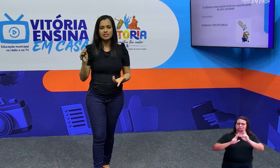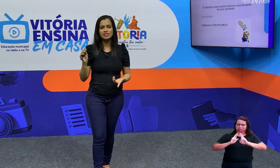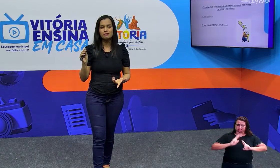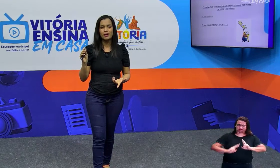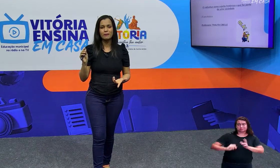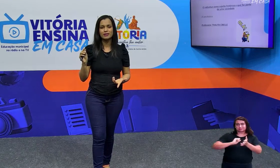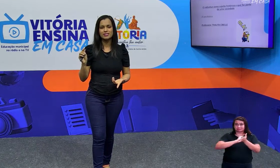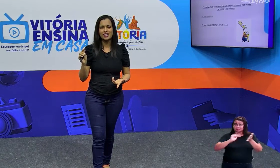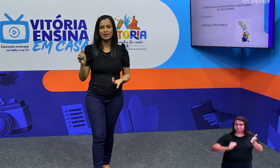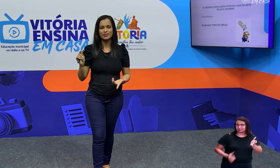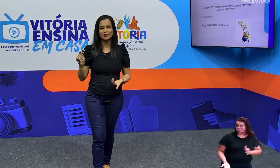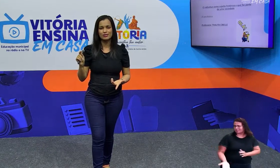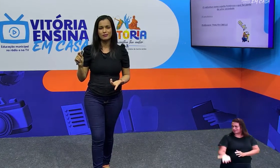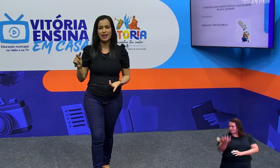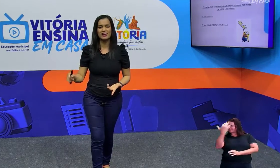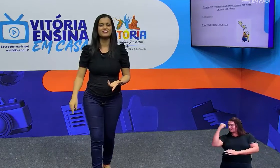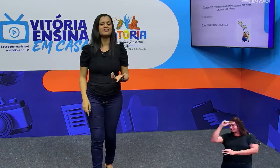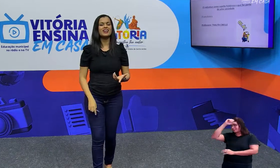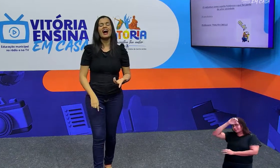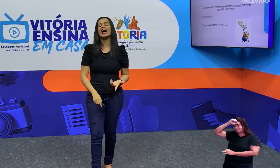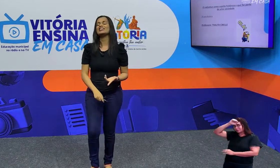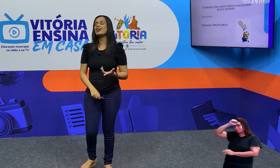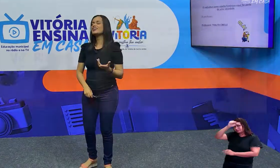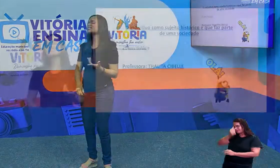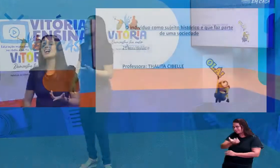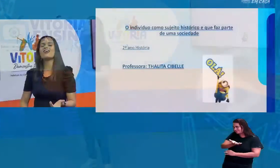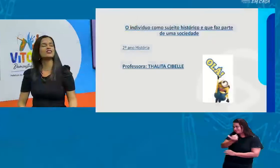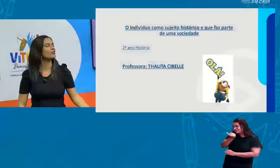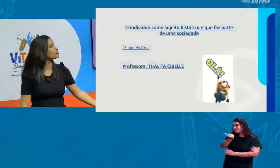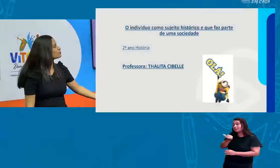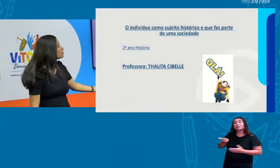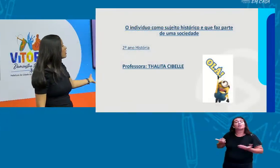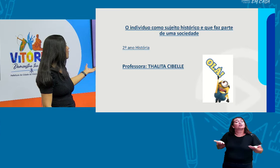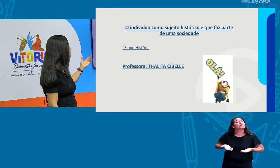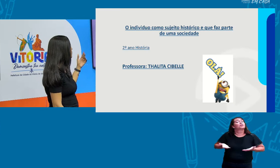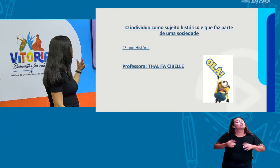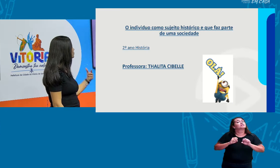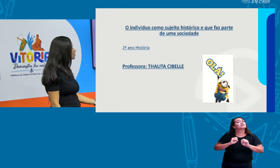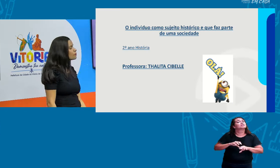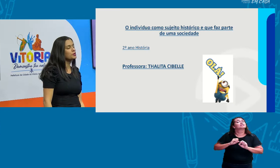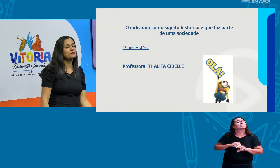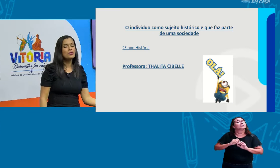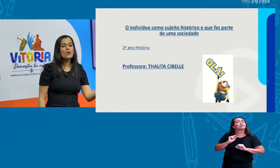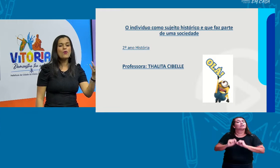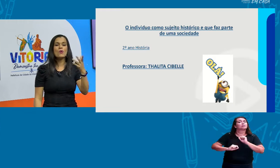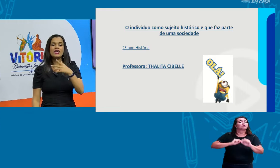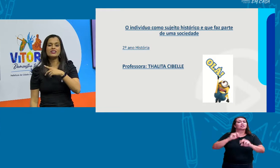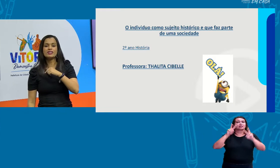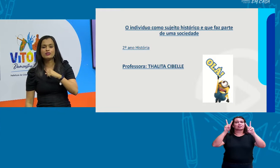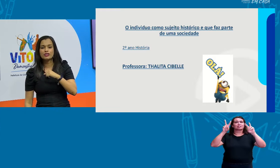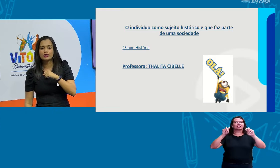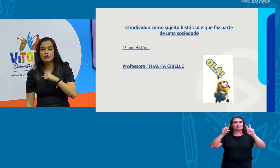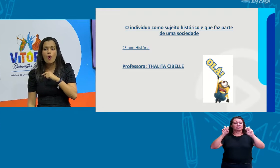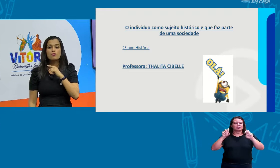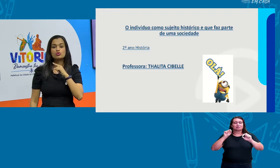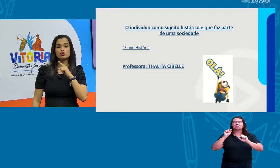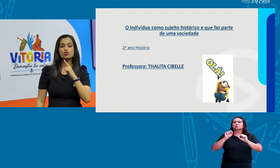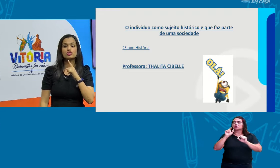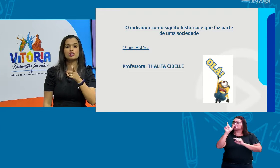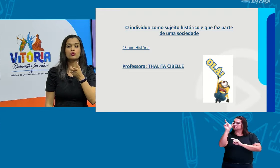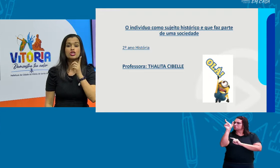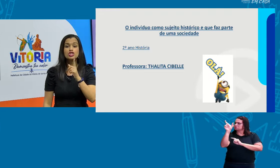bom? Simbora pra nossa aula de hoje, vamos lá? A nossa aula de hoje a gente vai falar um pouquinho sobre o indivíduo